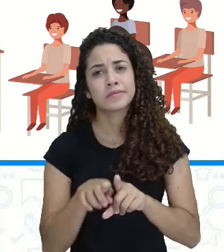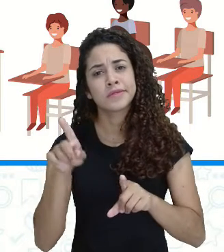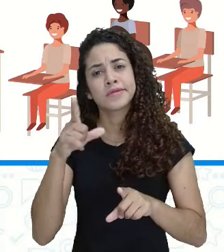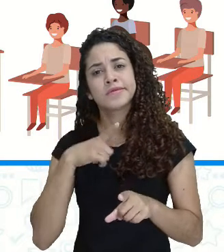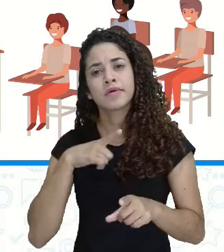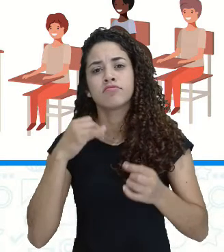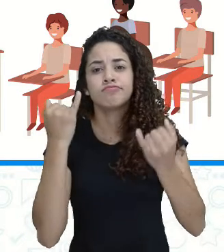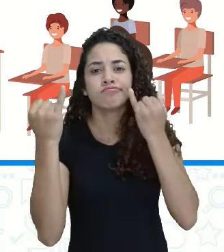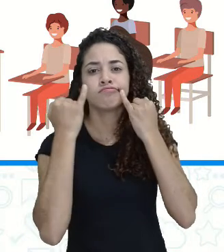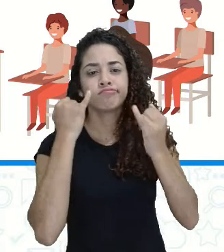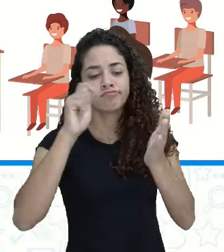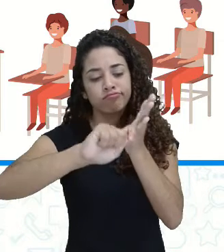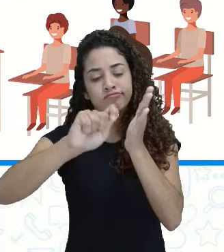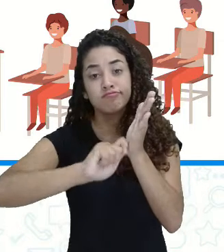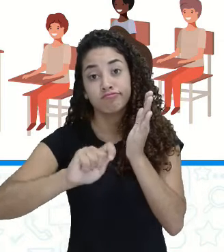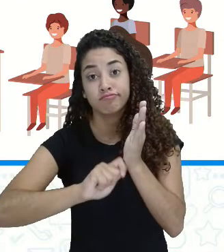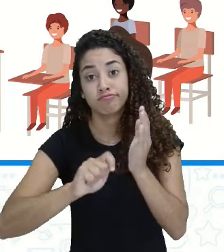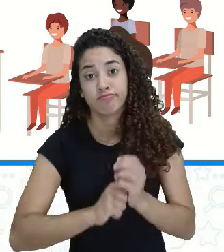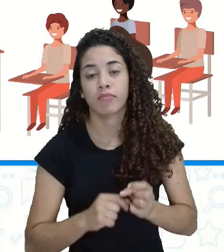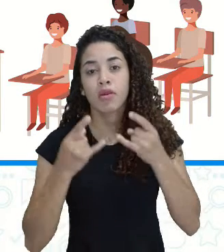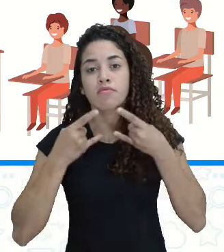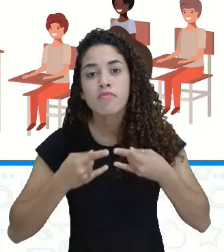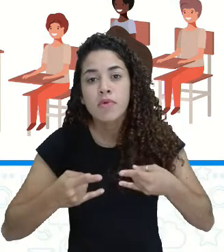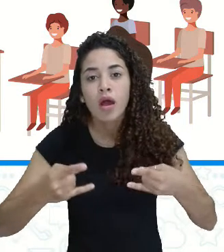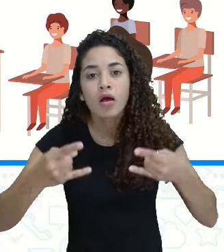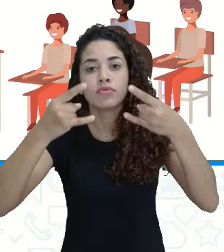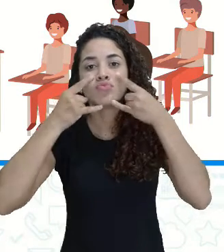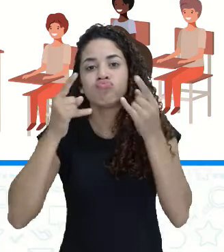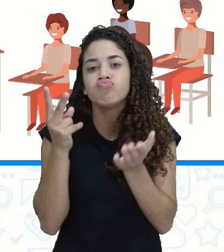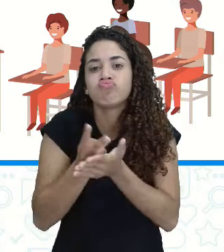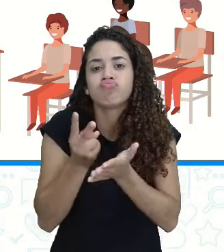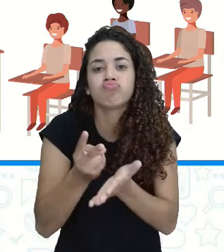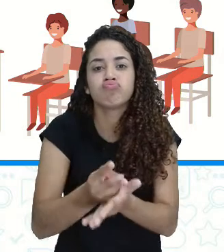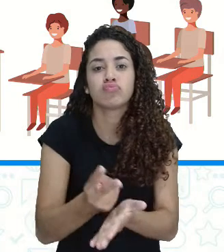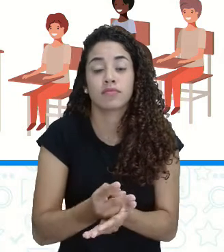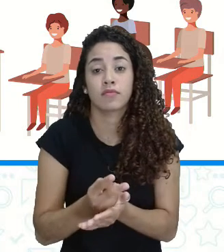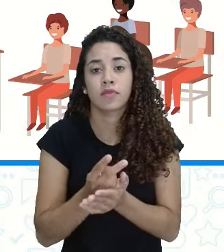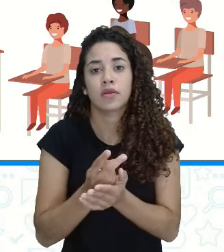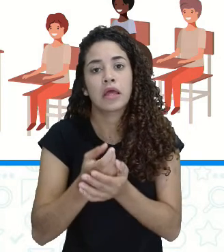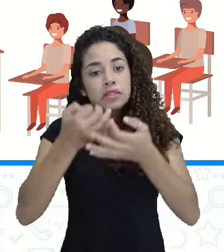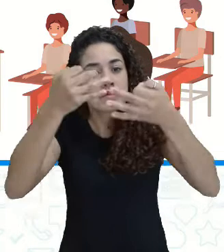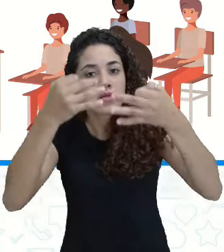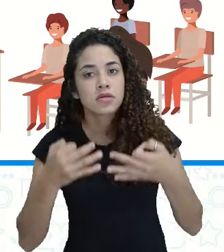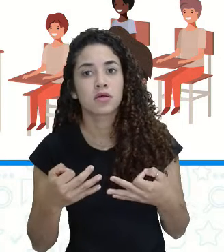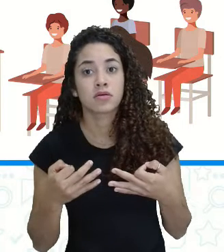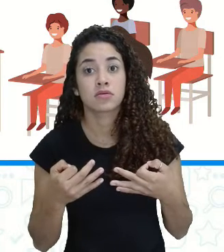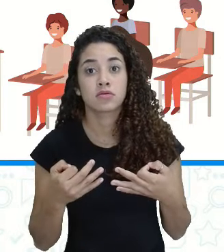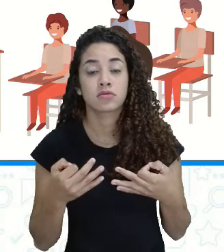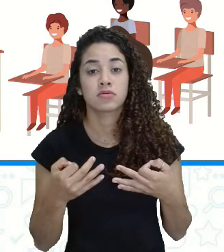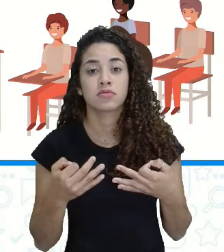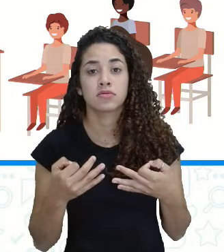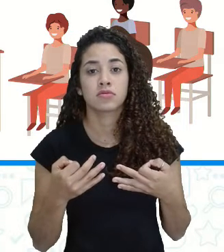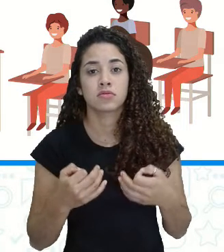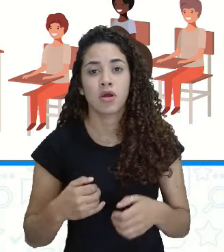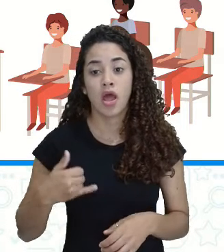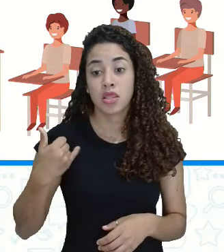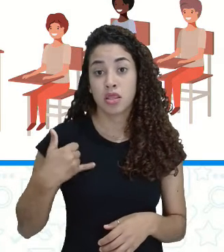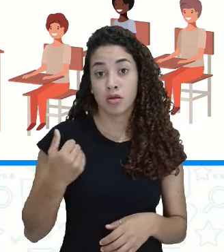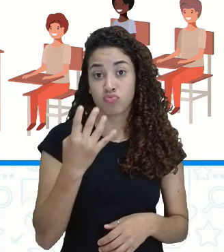informações escritas também. Usar as máscaras o tempo todo e de forma correta, a partir de